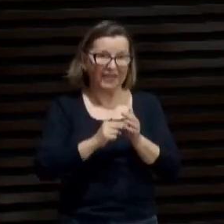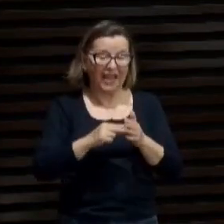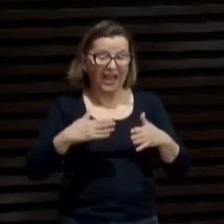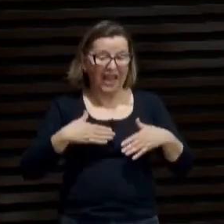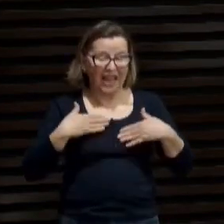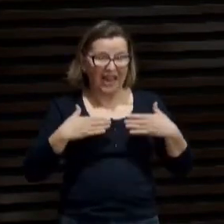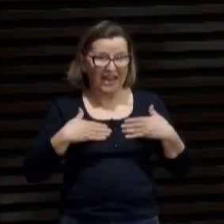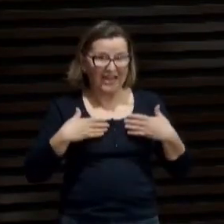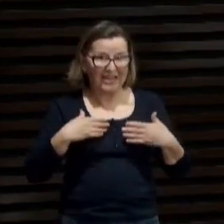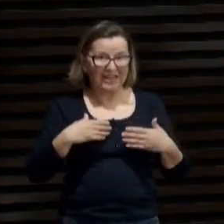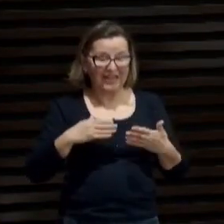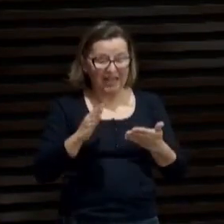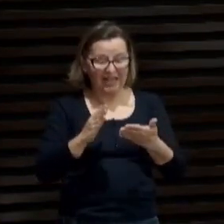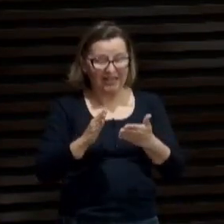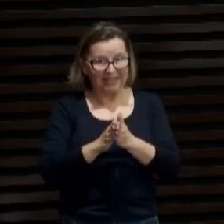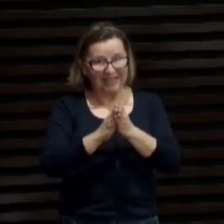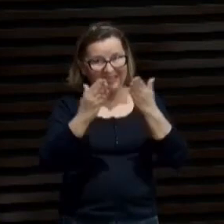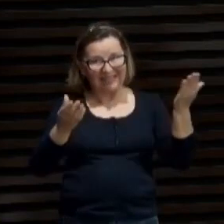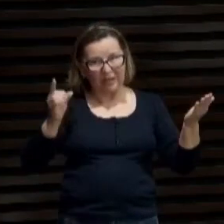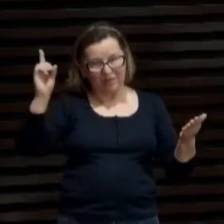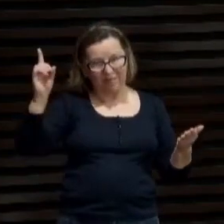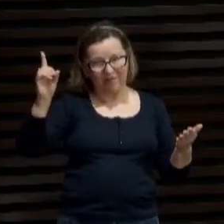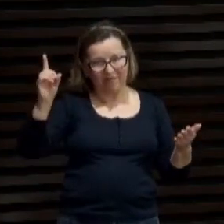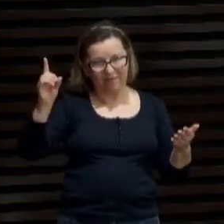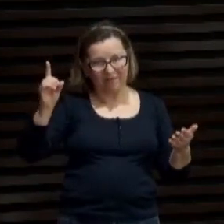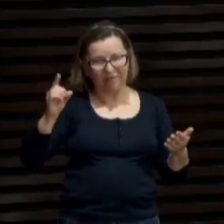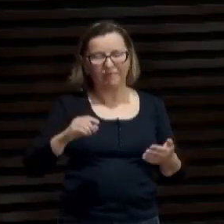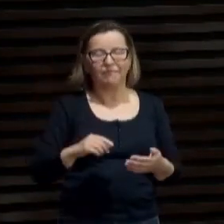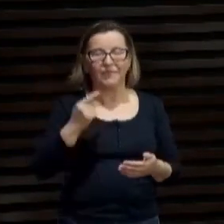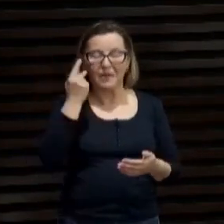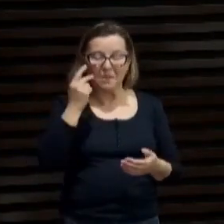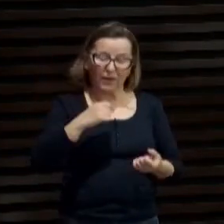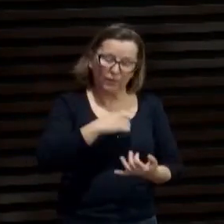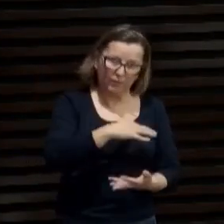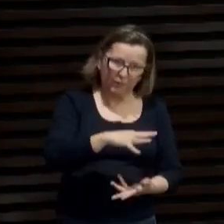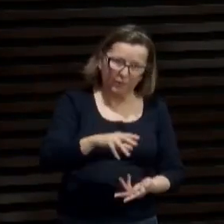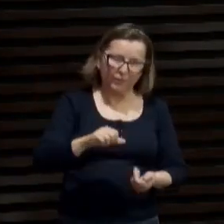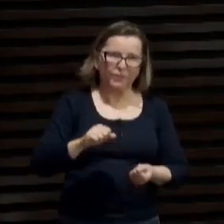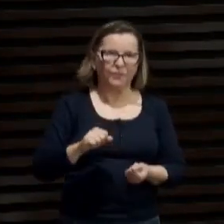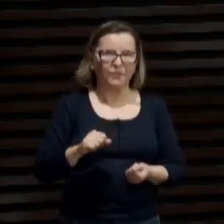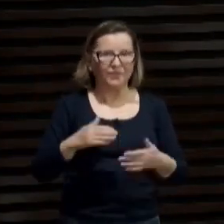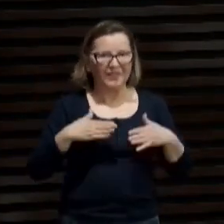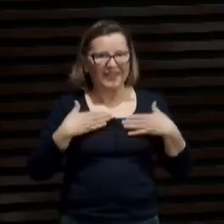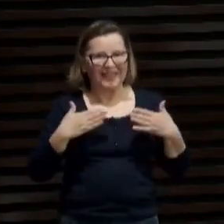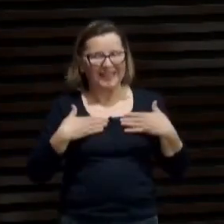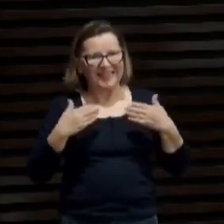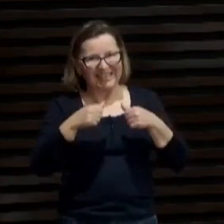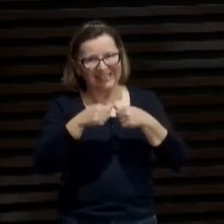Porque muitas vezes nós não compreendemos. Para o mundo, a alegria